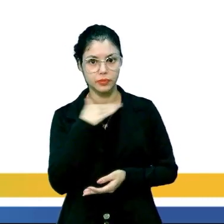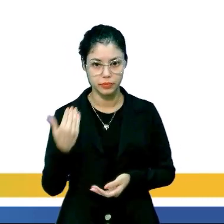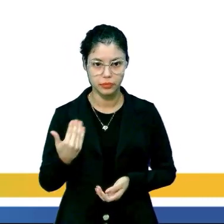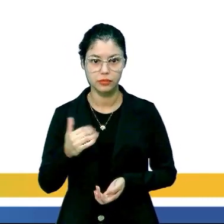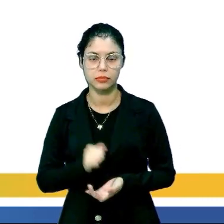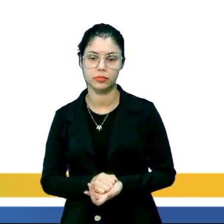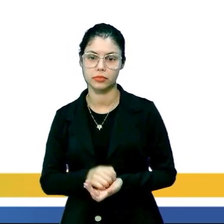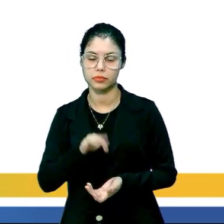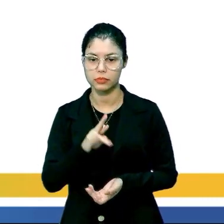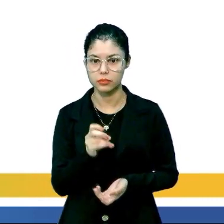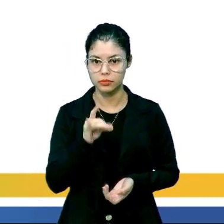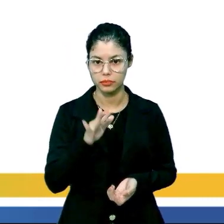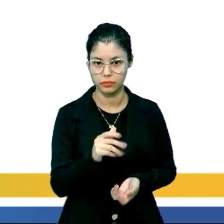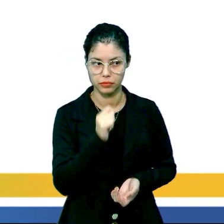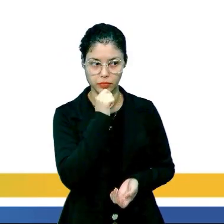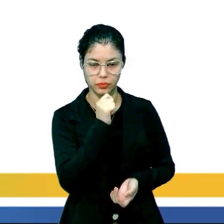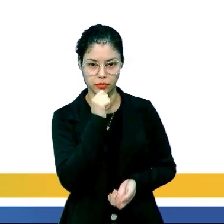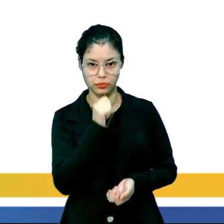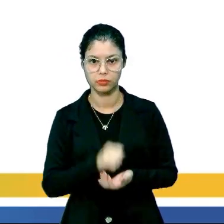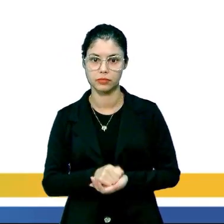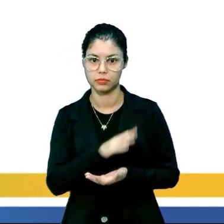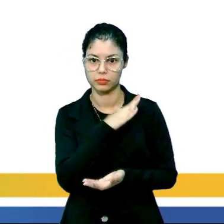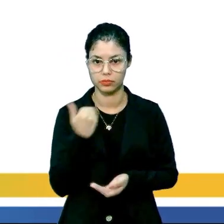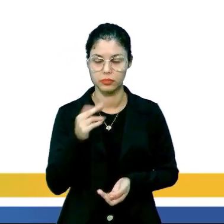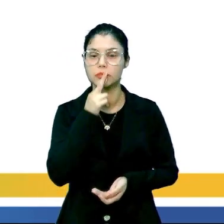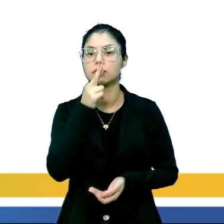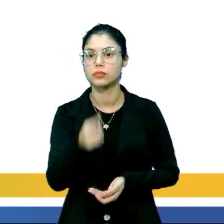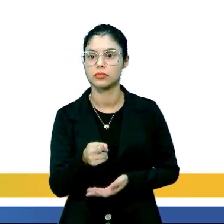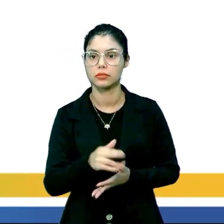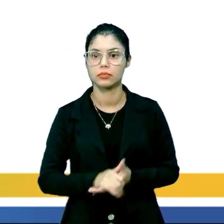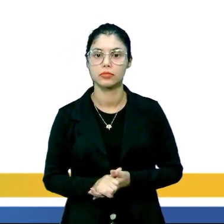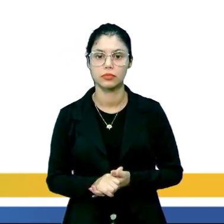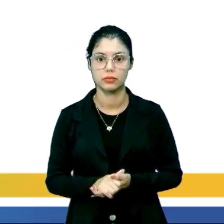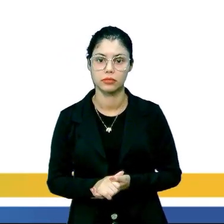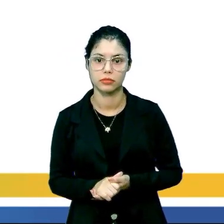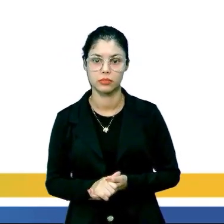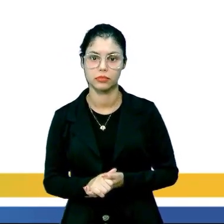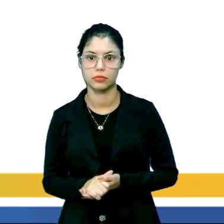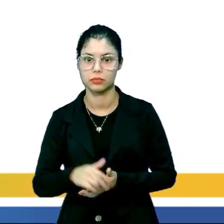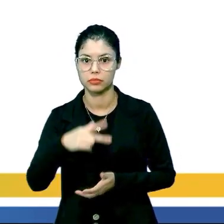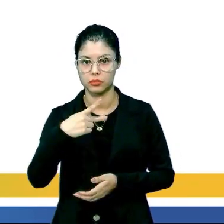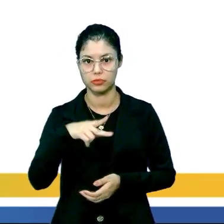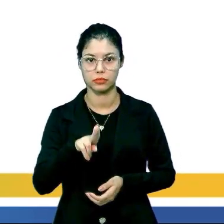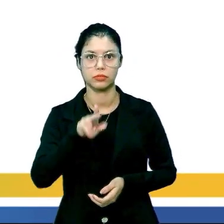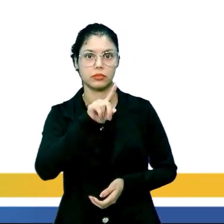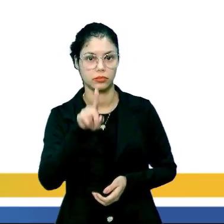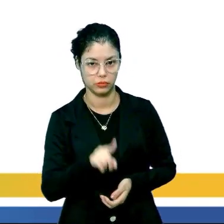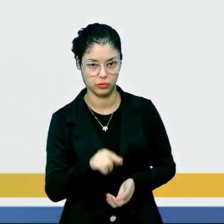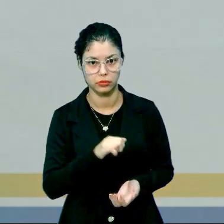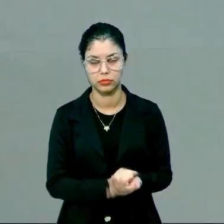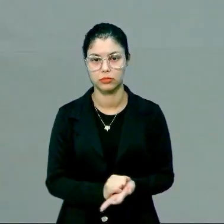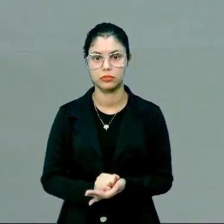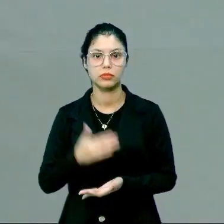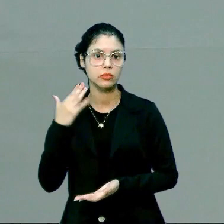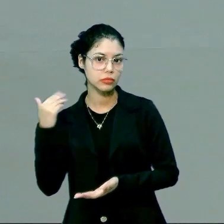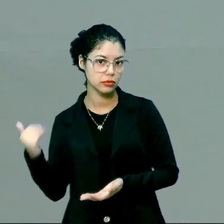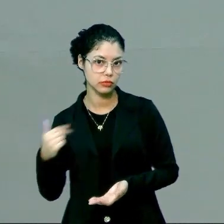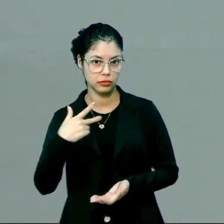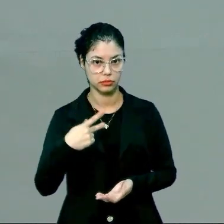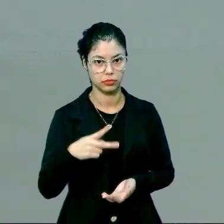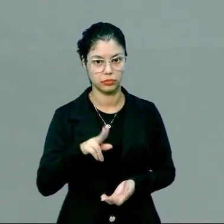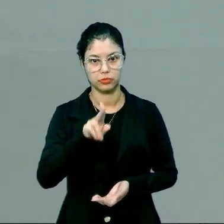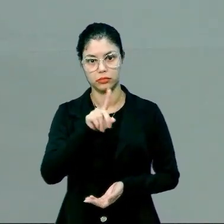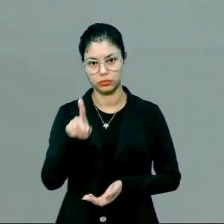os neutrófilos acabam morrendo, que vai dar resultado de um pus, o famoso pus. Então, professor, o